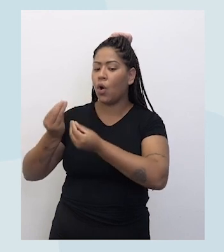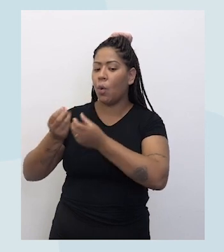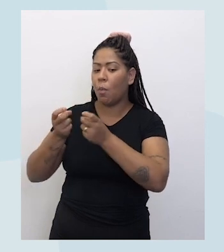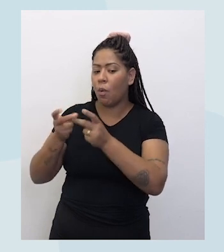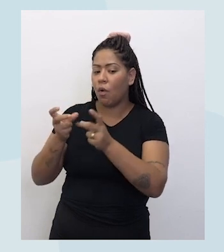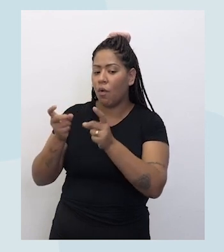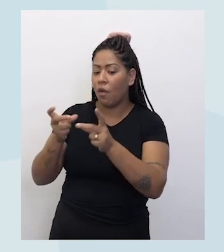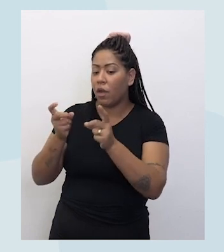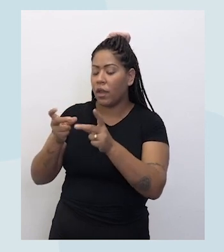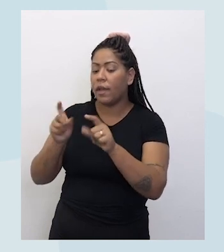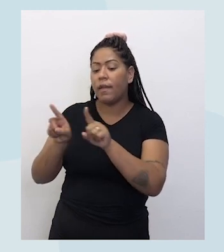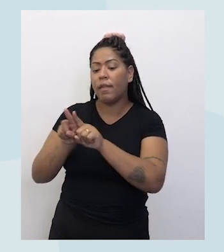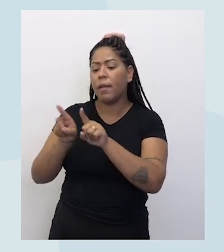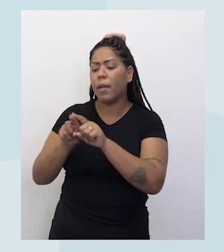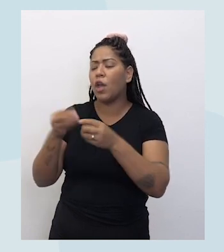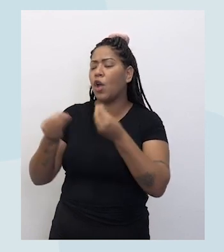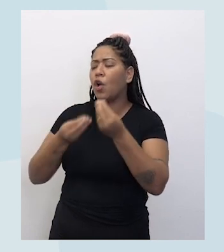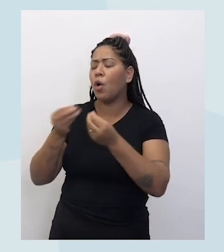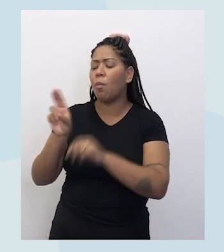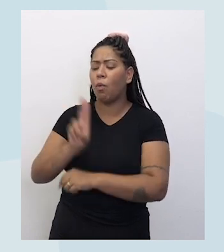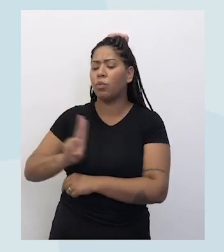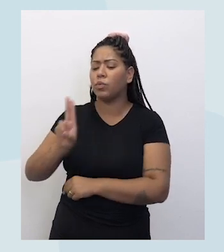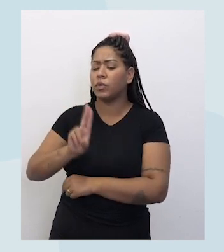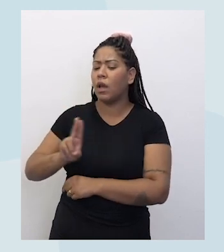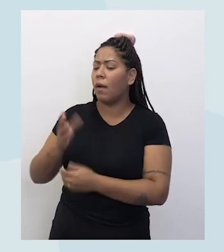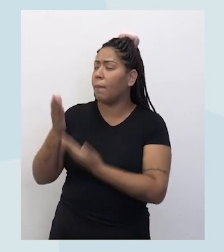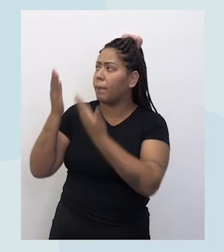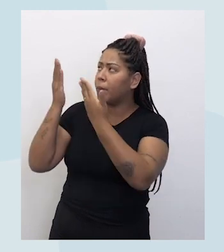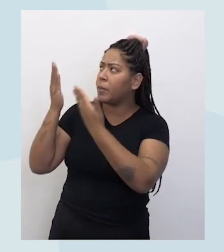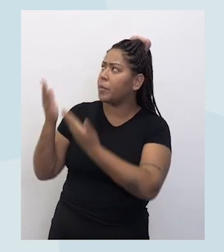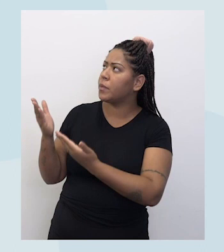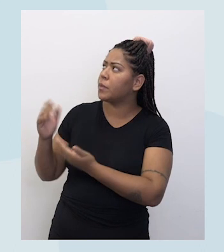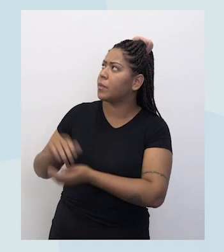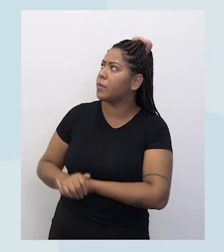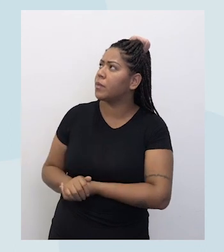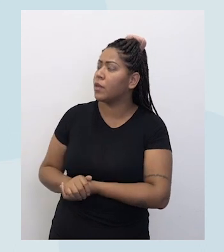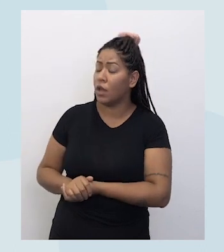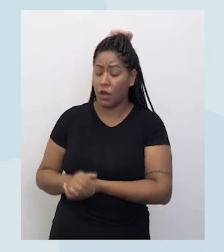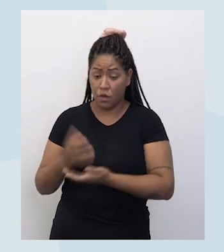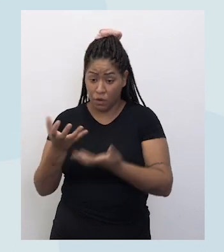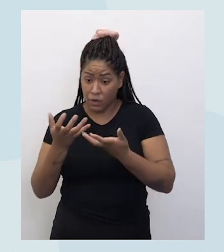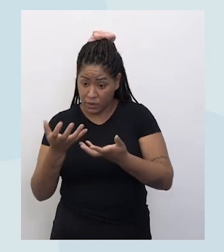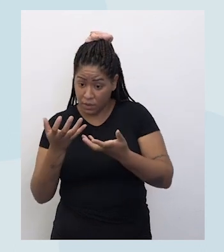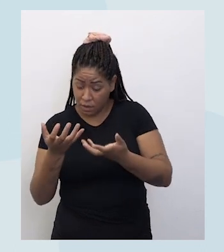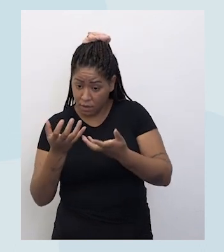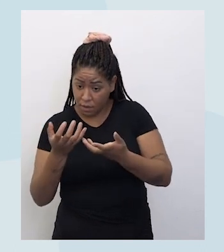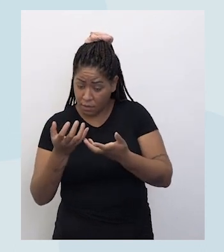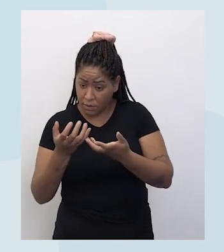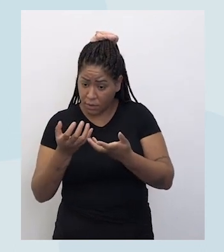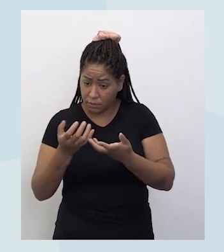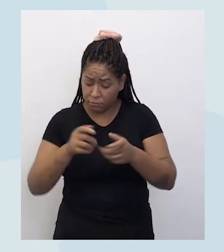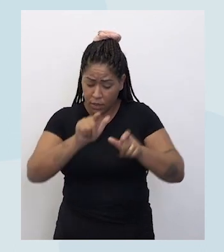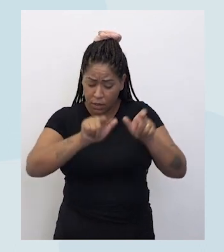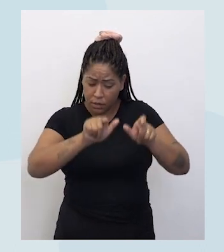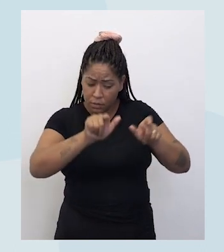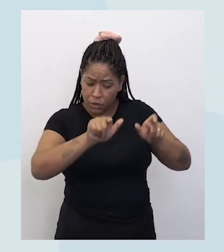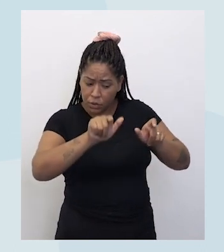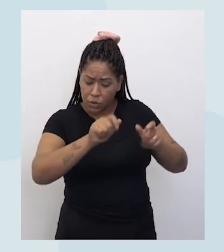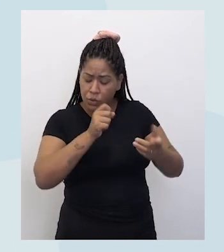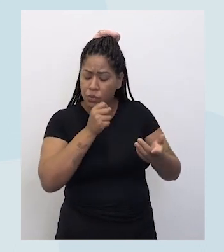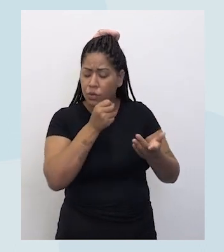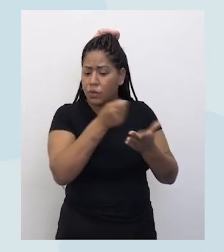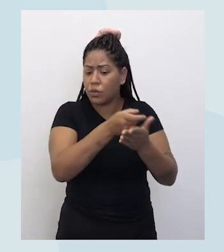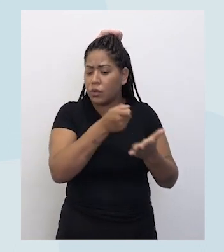esse produto aí. Agora, exercitando. Você quer que compre este produto. Escreva uma mensagem bem apelativa, capaz